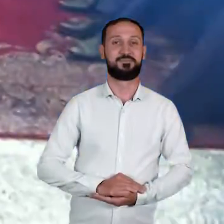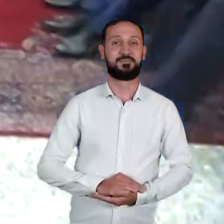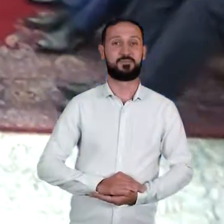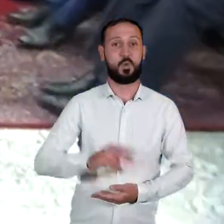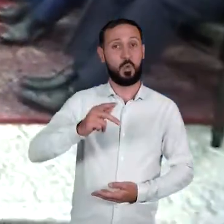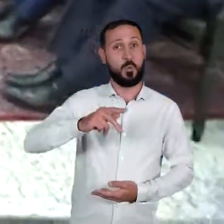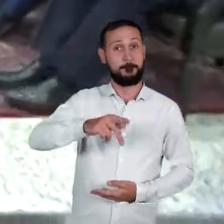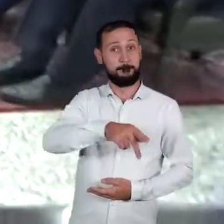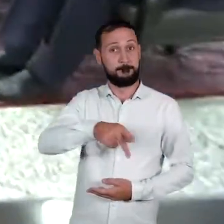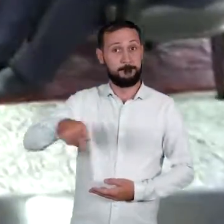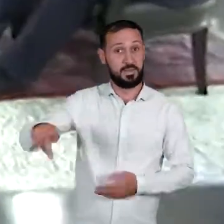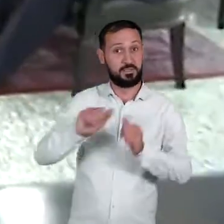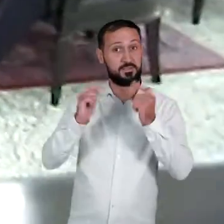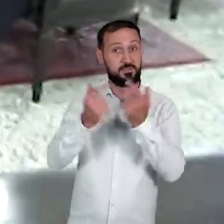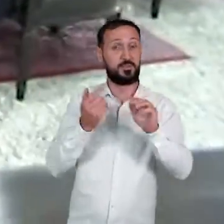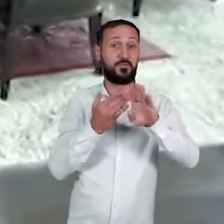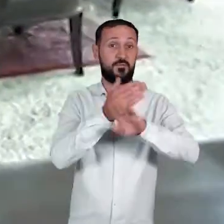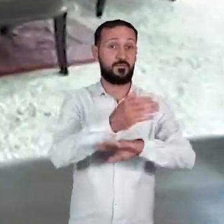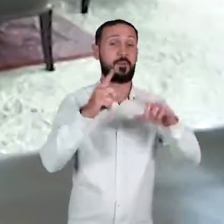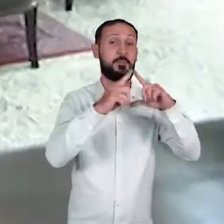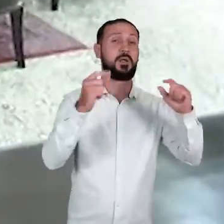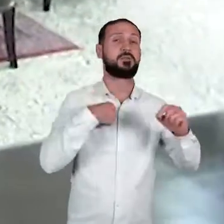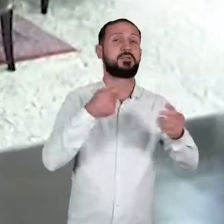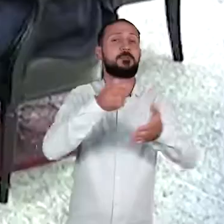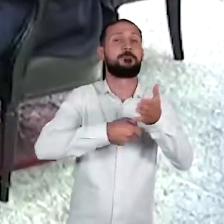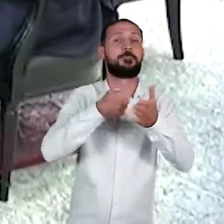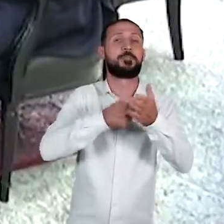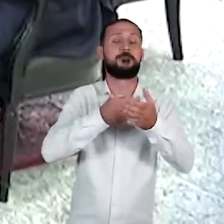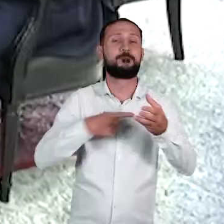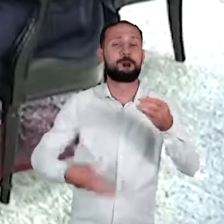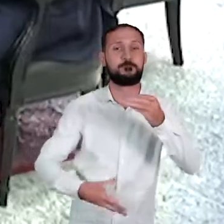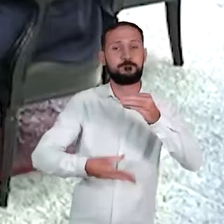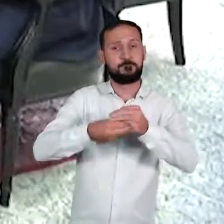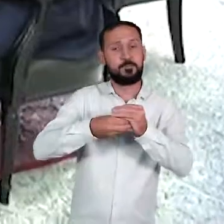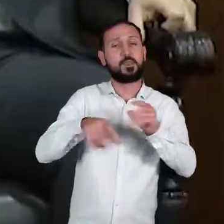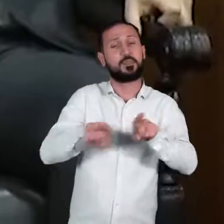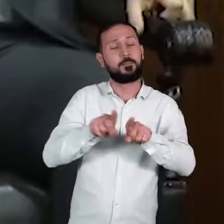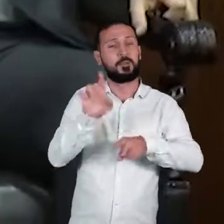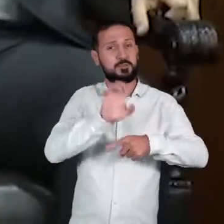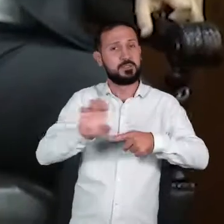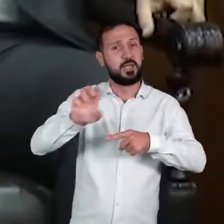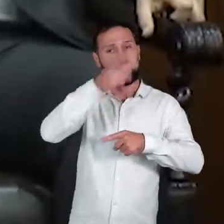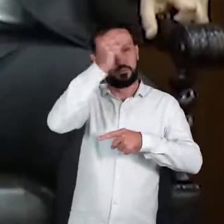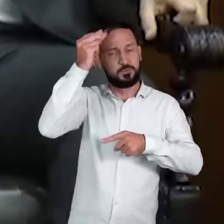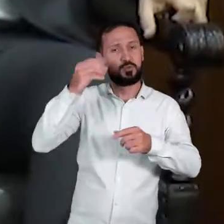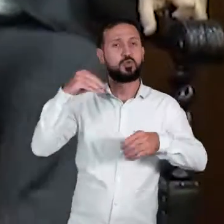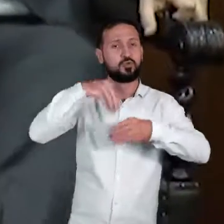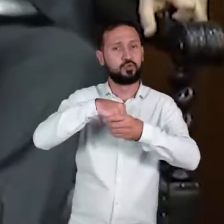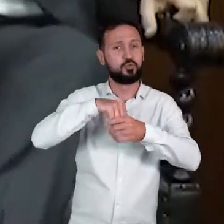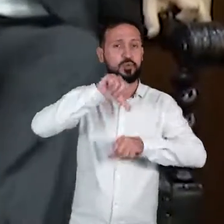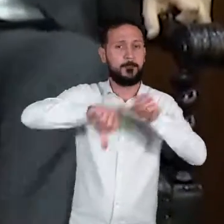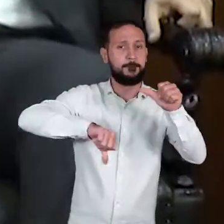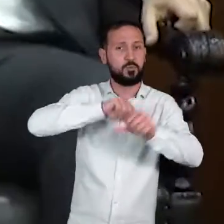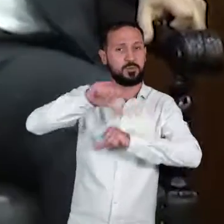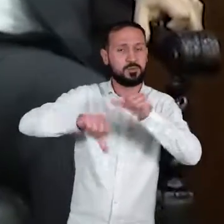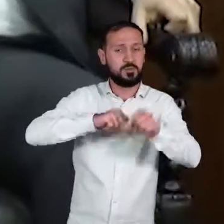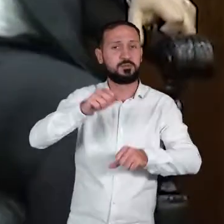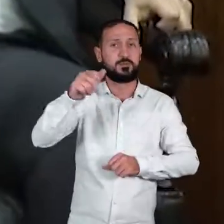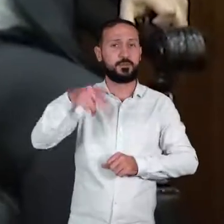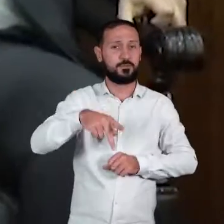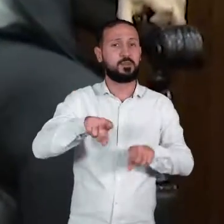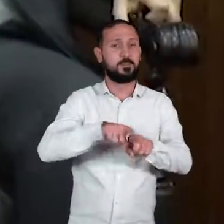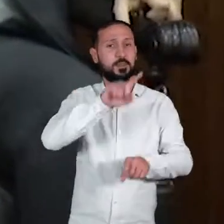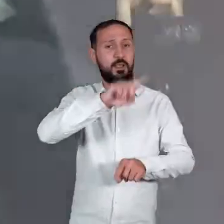O presidente da Assembleia vai a Brasília defender a inclusão de estados e municípios na reforma da Previdência